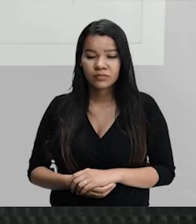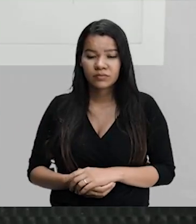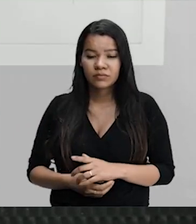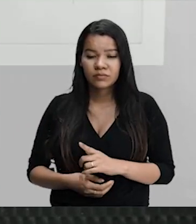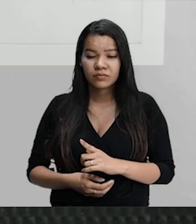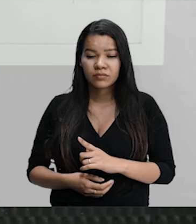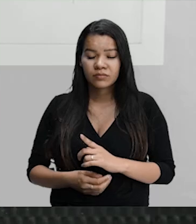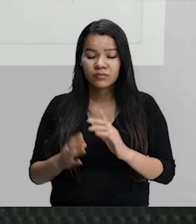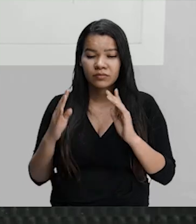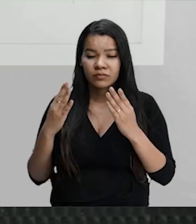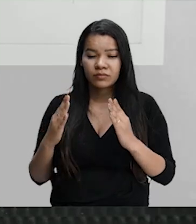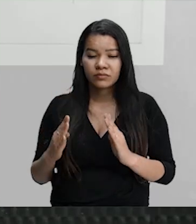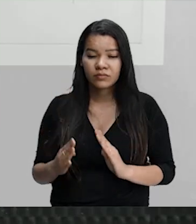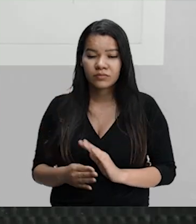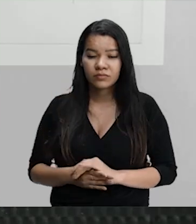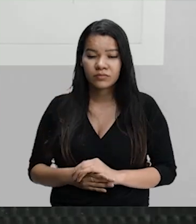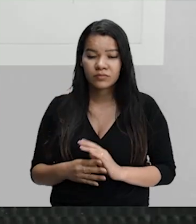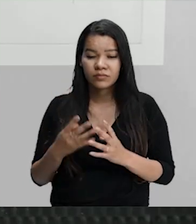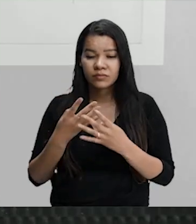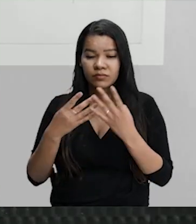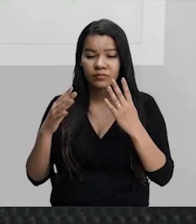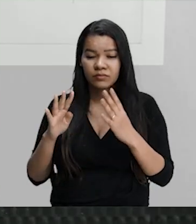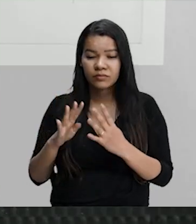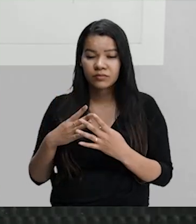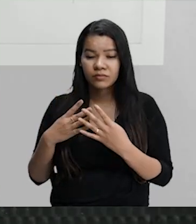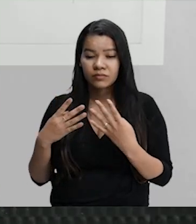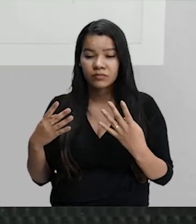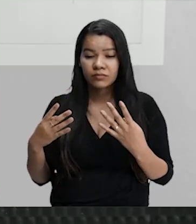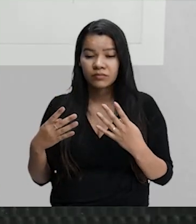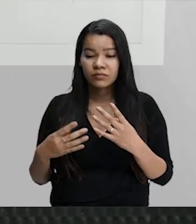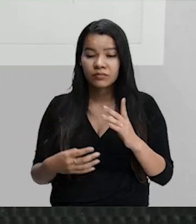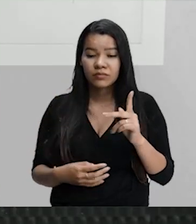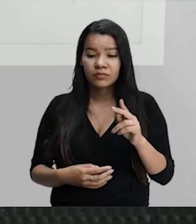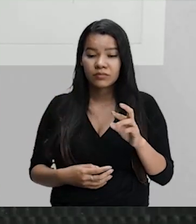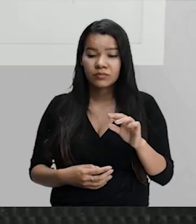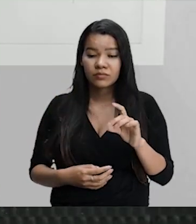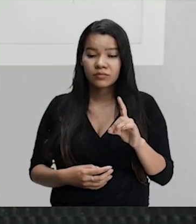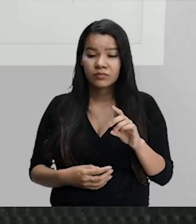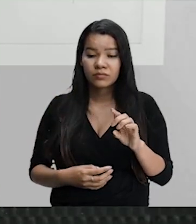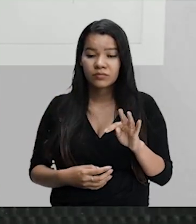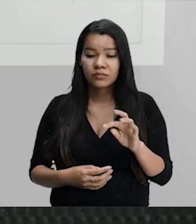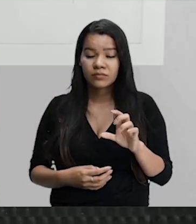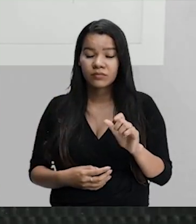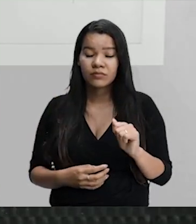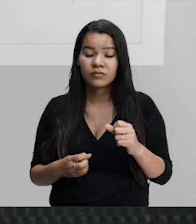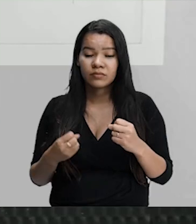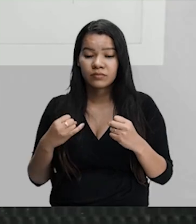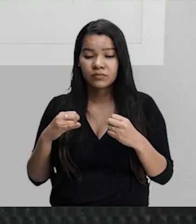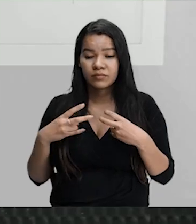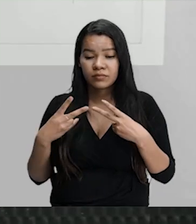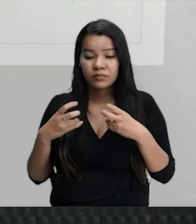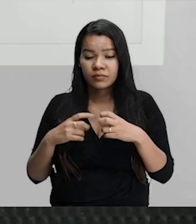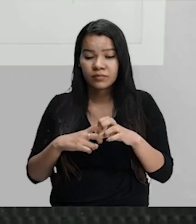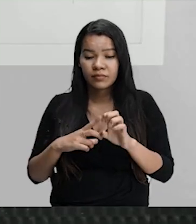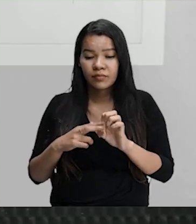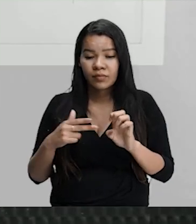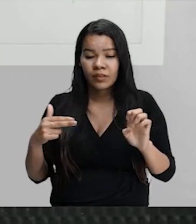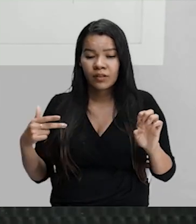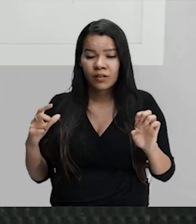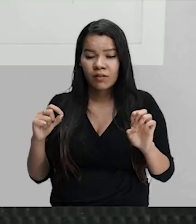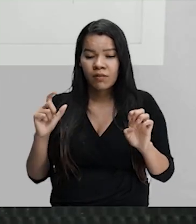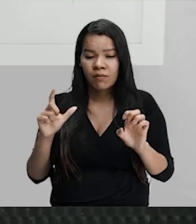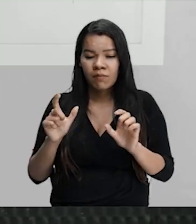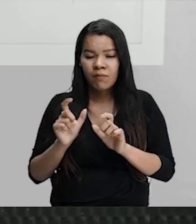uma olhada lá na tabela periódica, percebe-se que existem elementos que eles são altamente